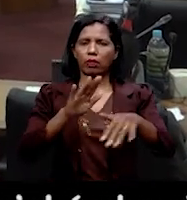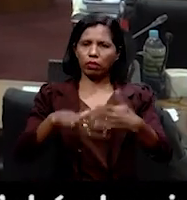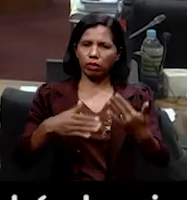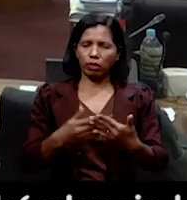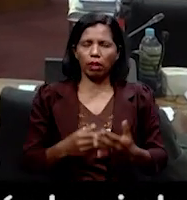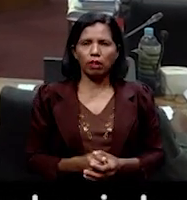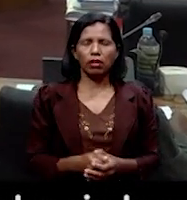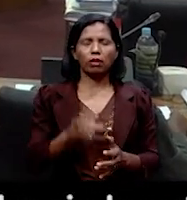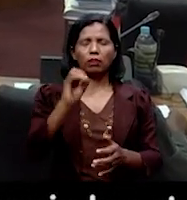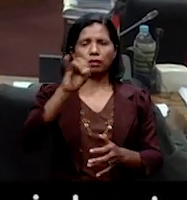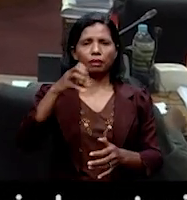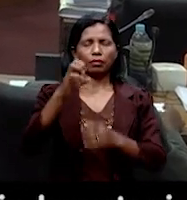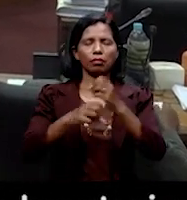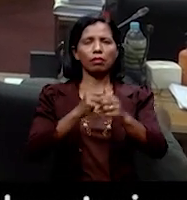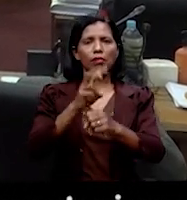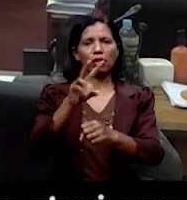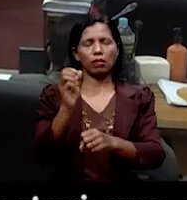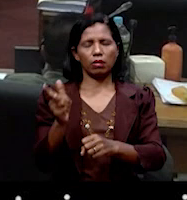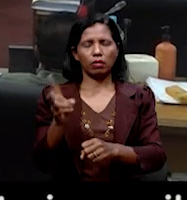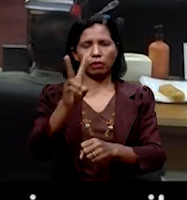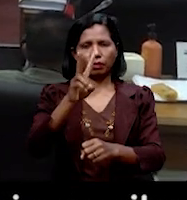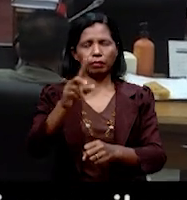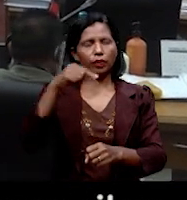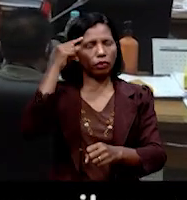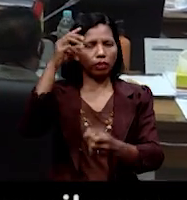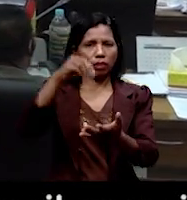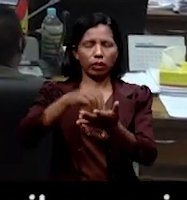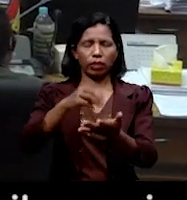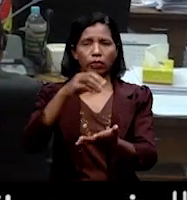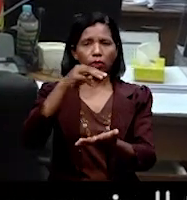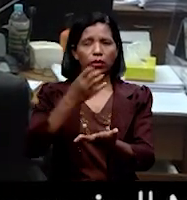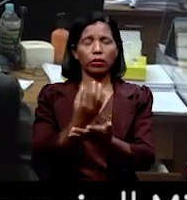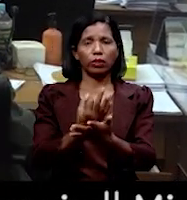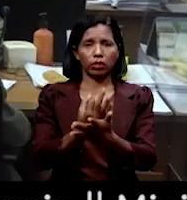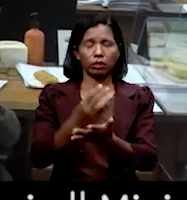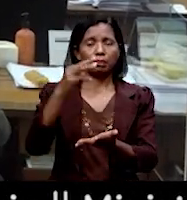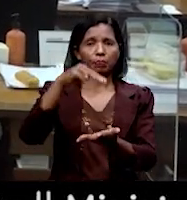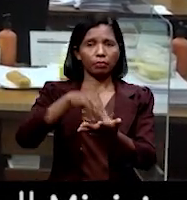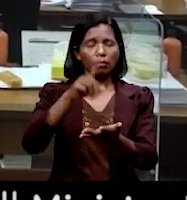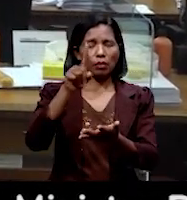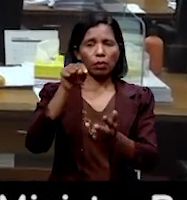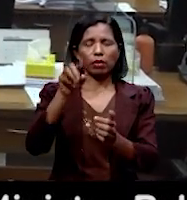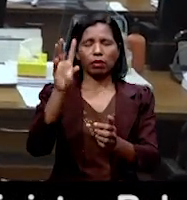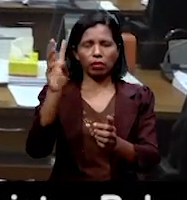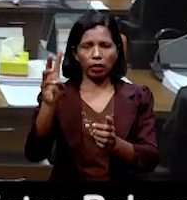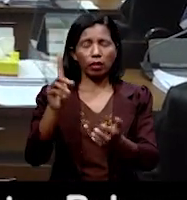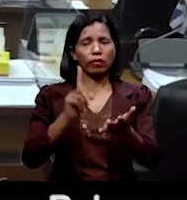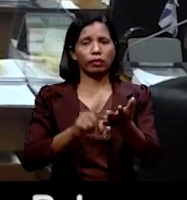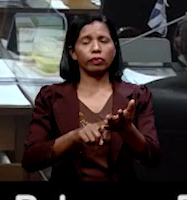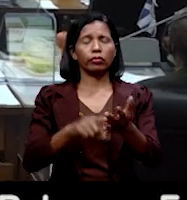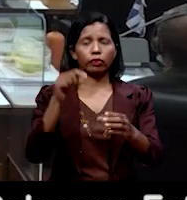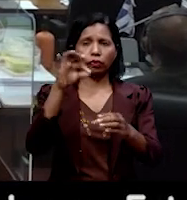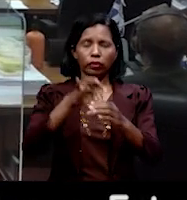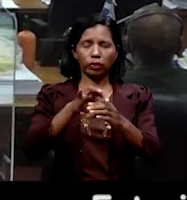Geral do Estado tinha rigoroso no Recin Rua. Antes, né, governo prevê bilhão ida ponto no Recin, mas vai vir a votação e a final global,